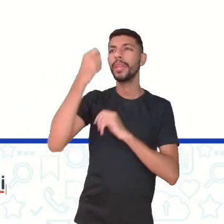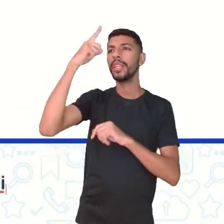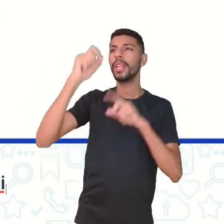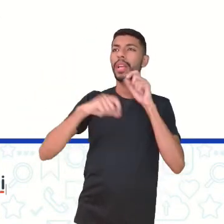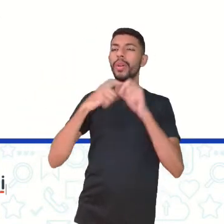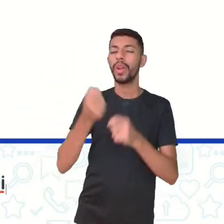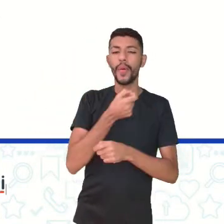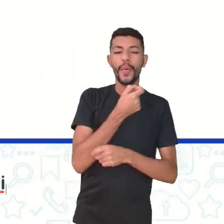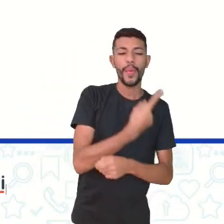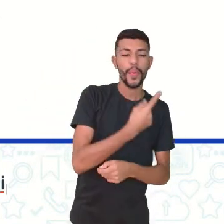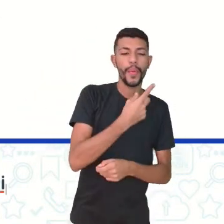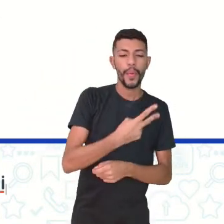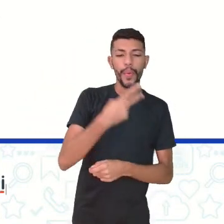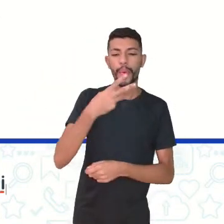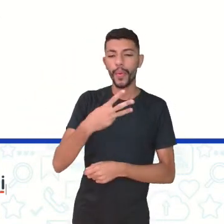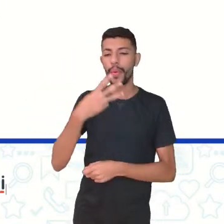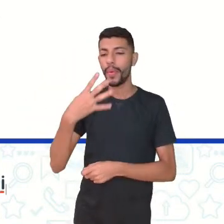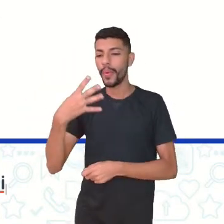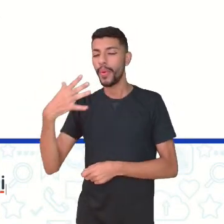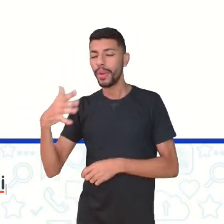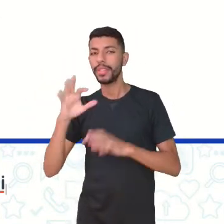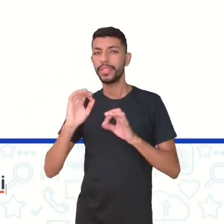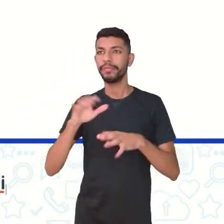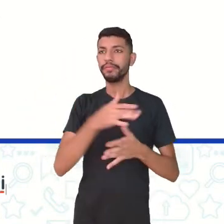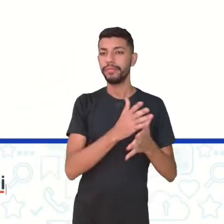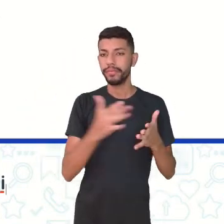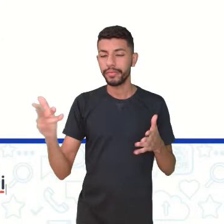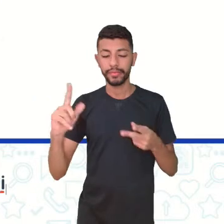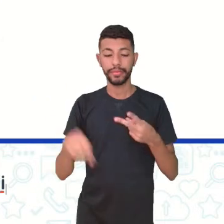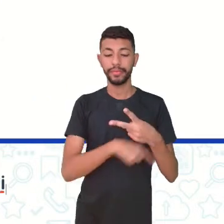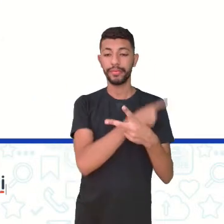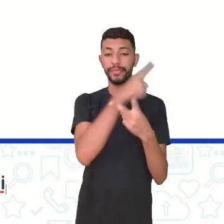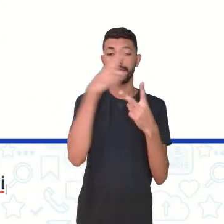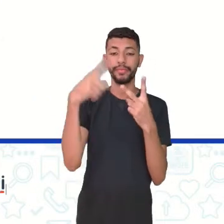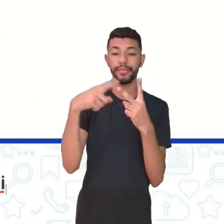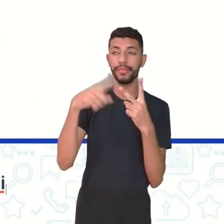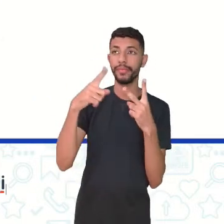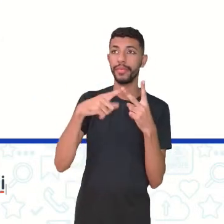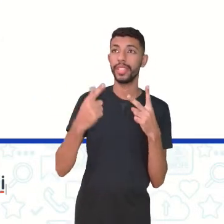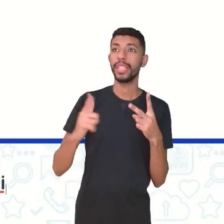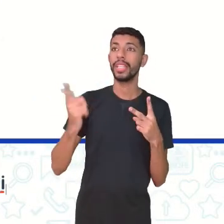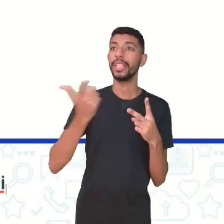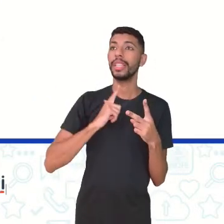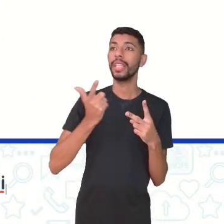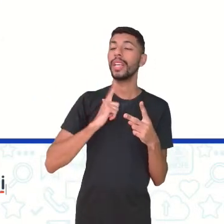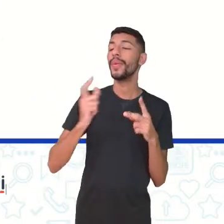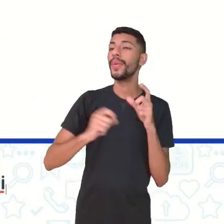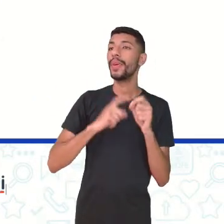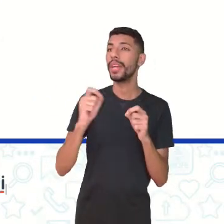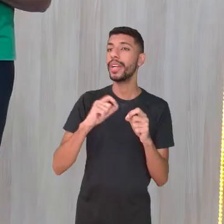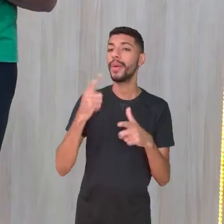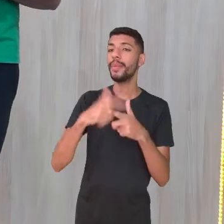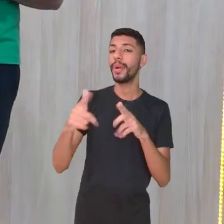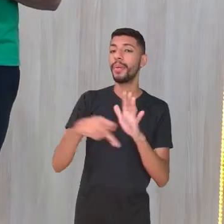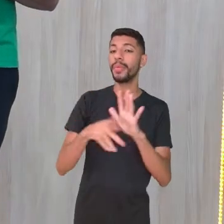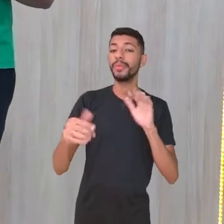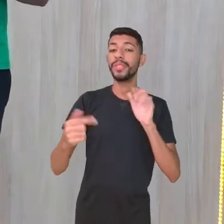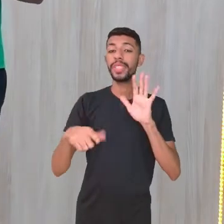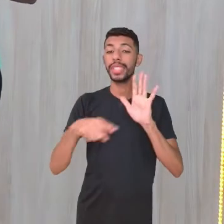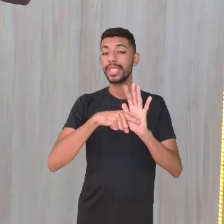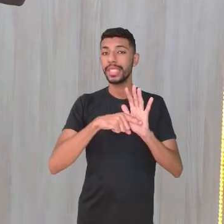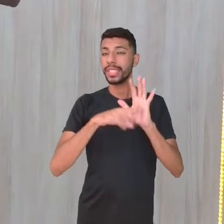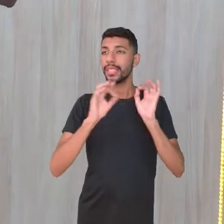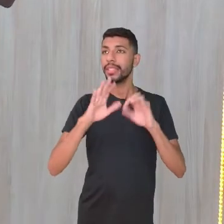o 1, o 2 e assim por diante. Depois a gente viu que existia um probleminha lá na subtração.